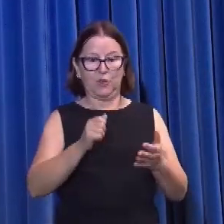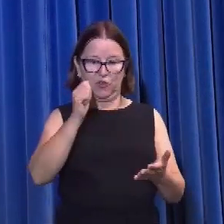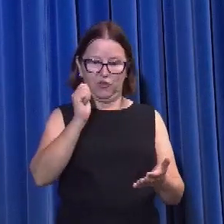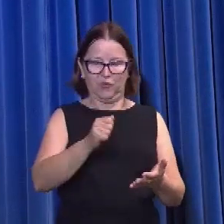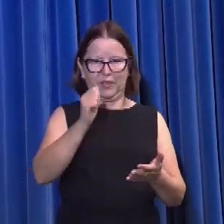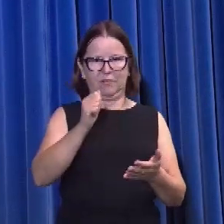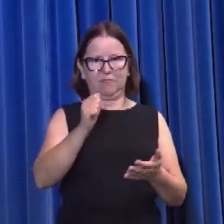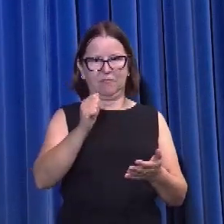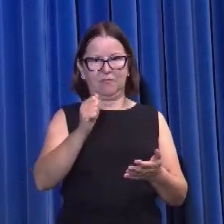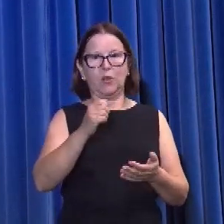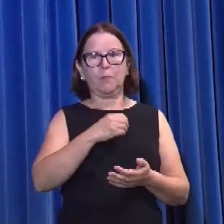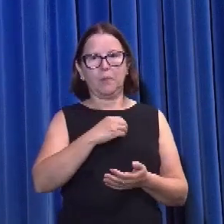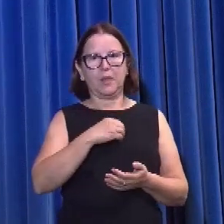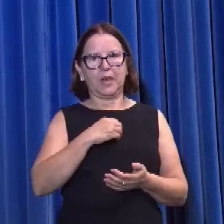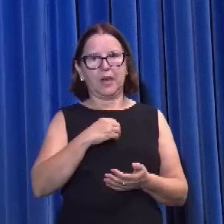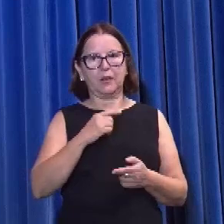mim.